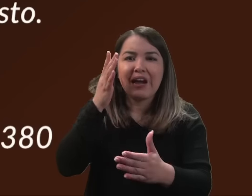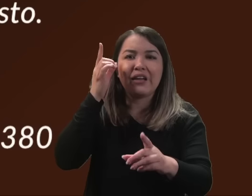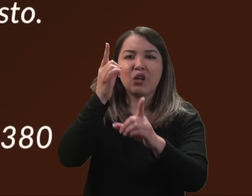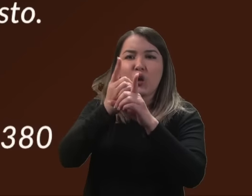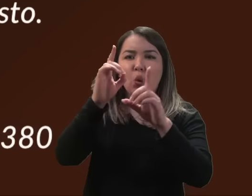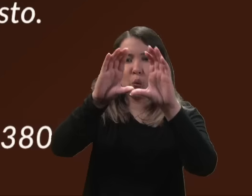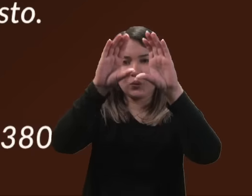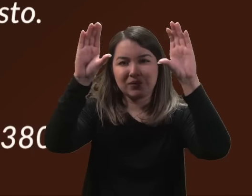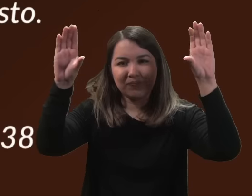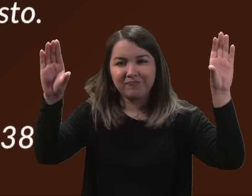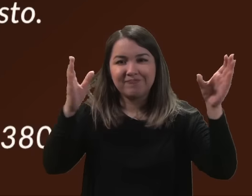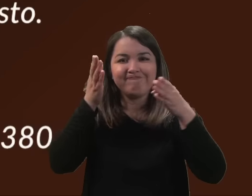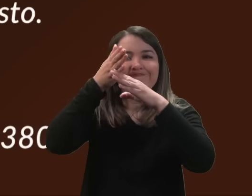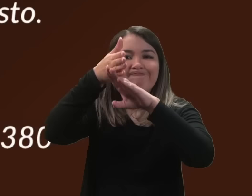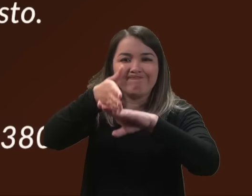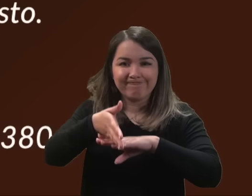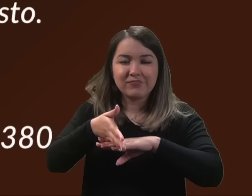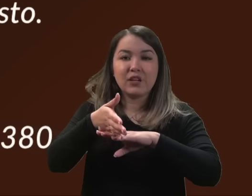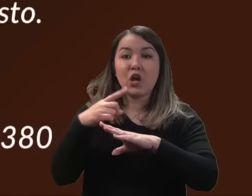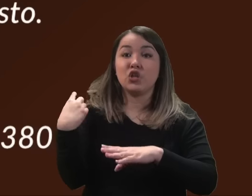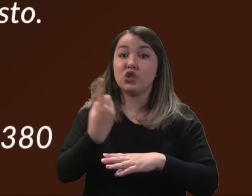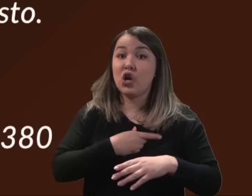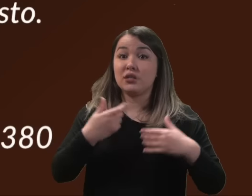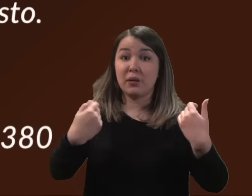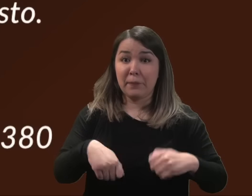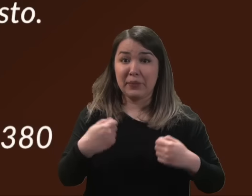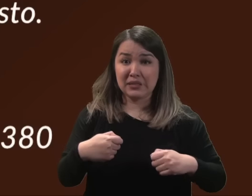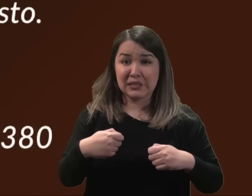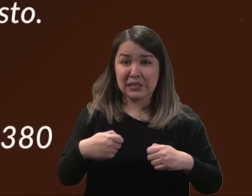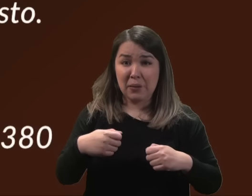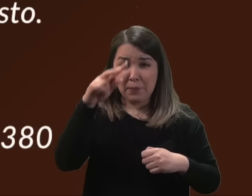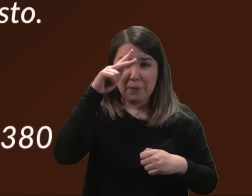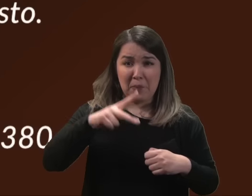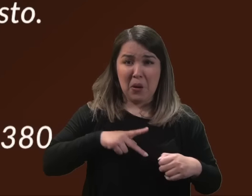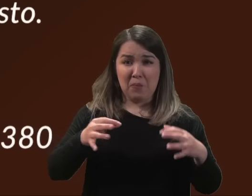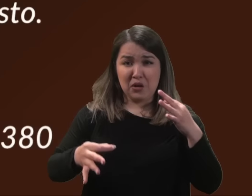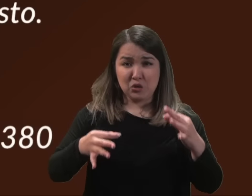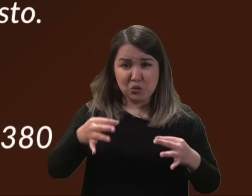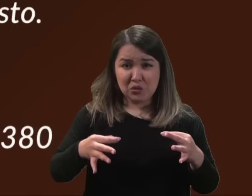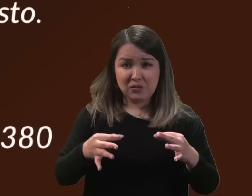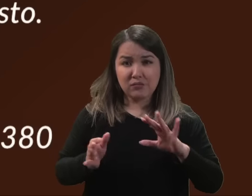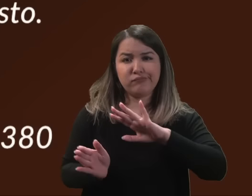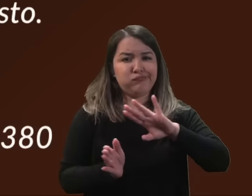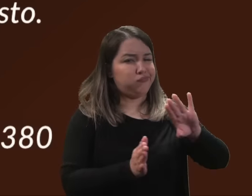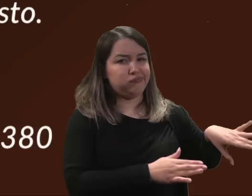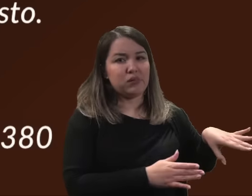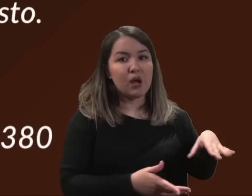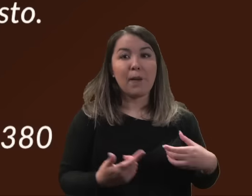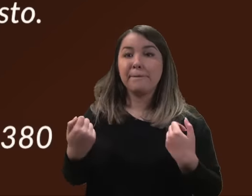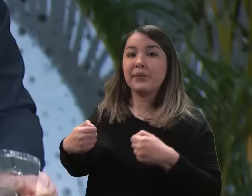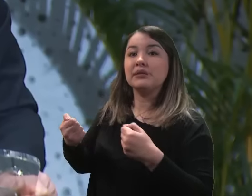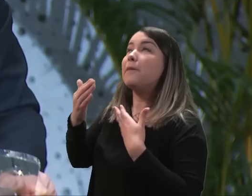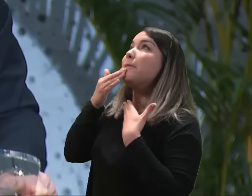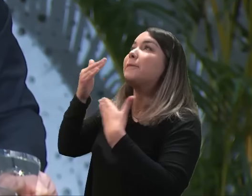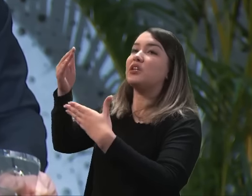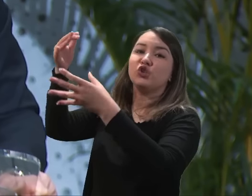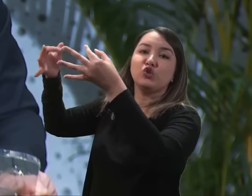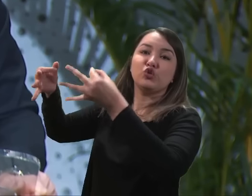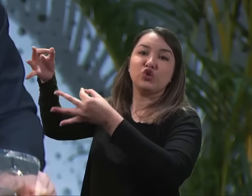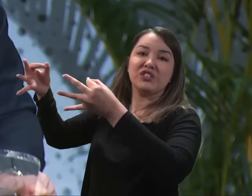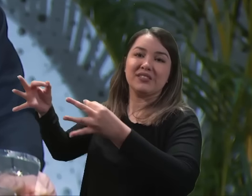precisamos despojar-nos de nossa própria justiça e revestir-nos da justiça de Cristo ó querida igreja